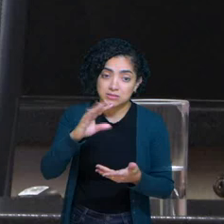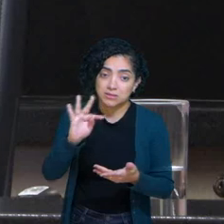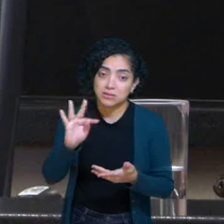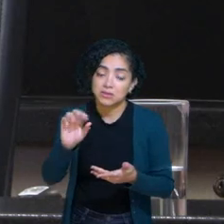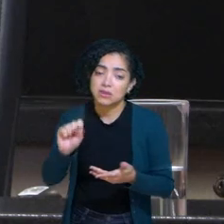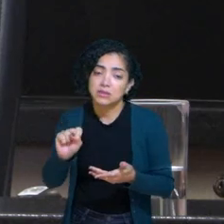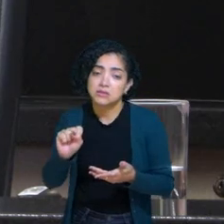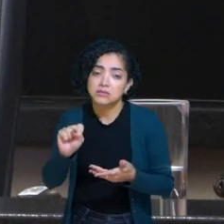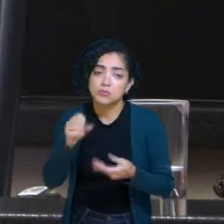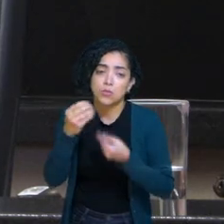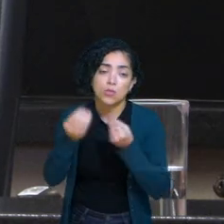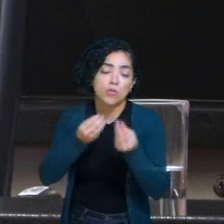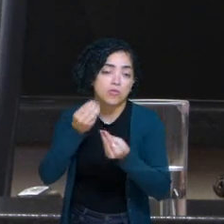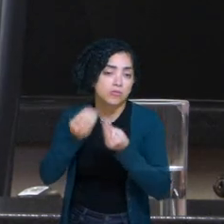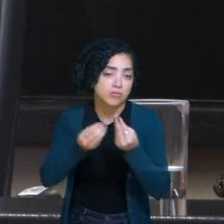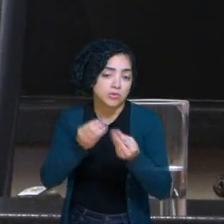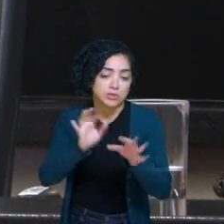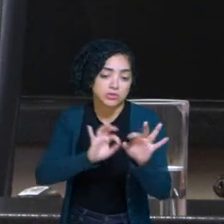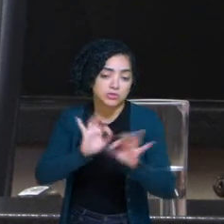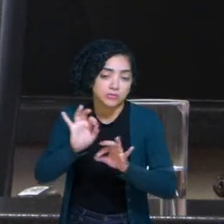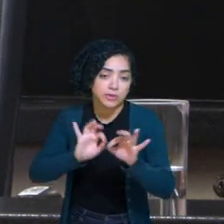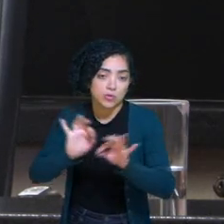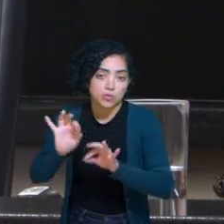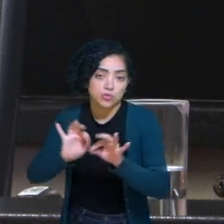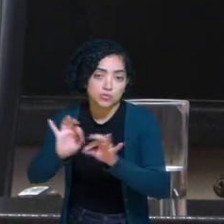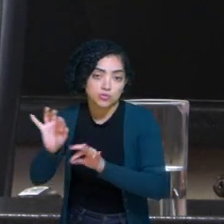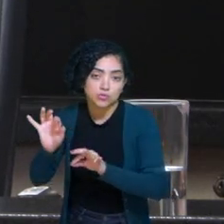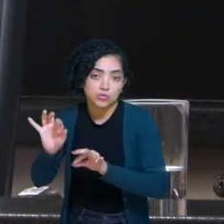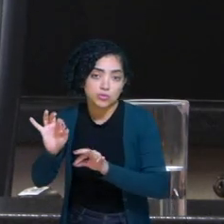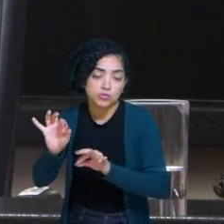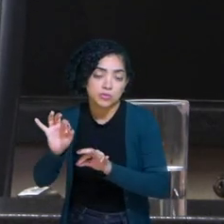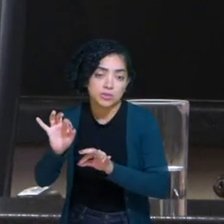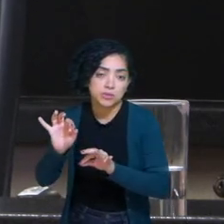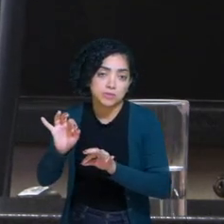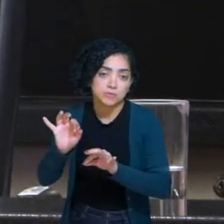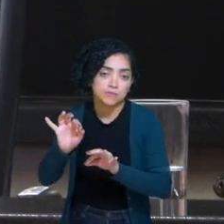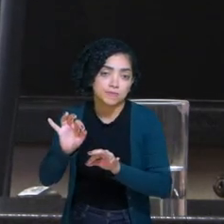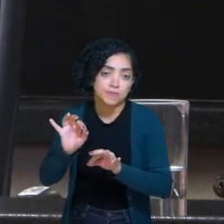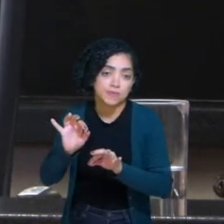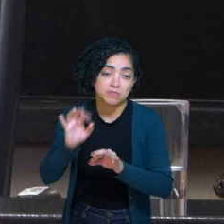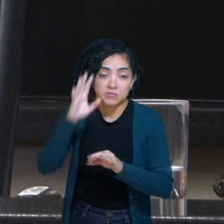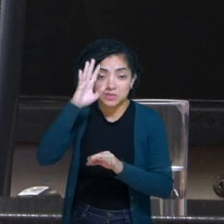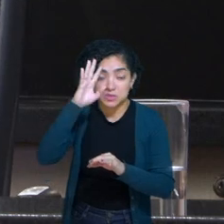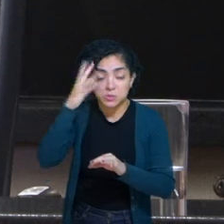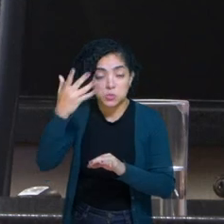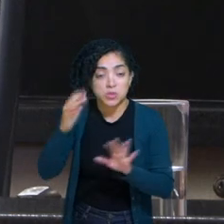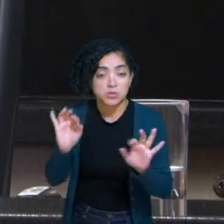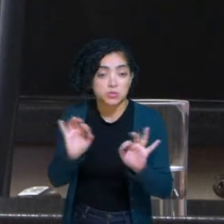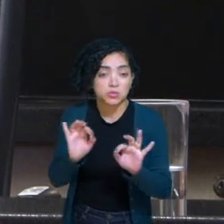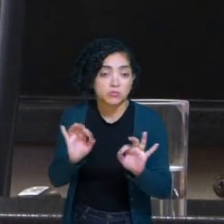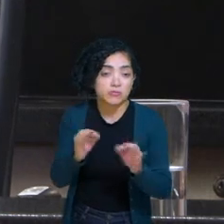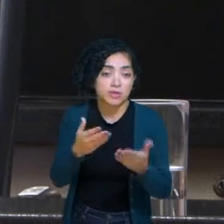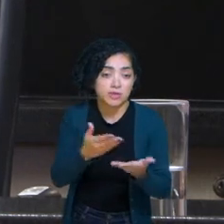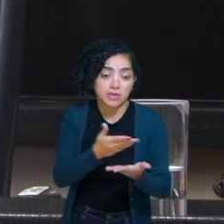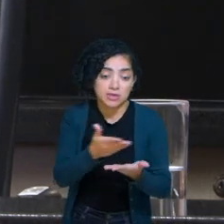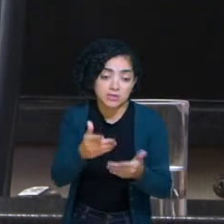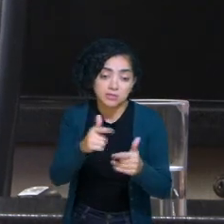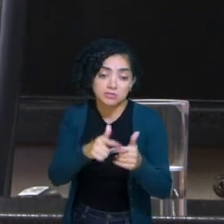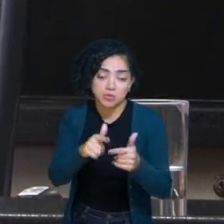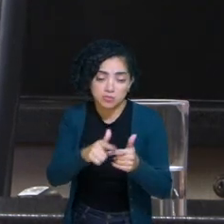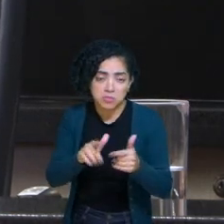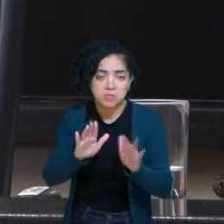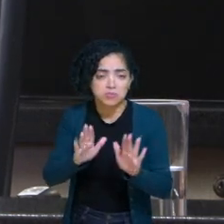é que vamos construir né se não resolvermos esse problema né já debatemos